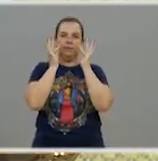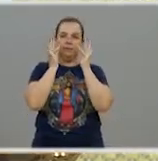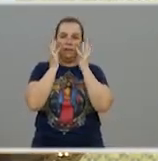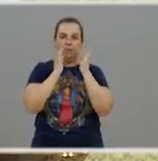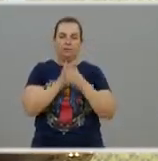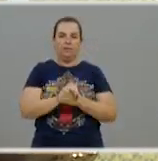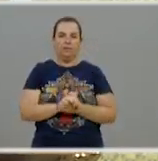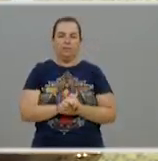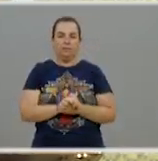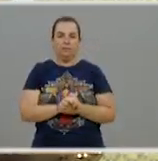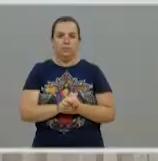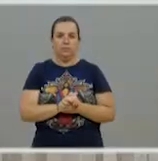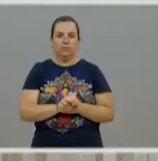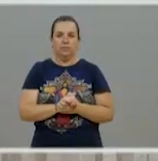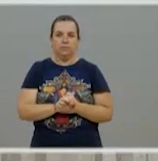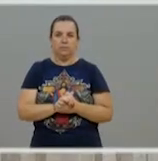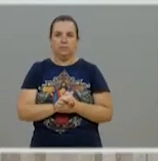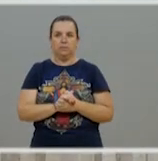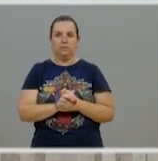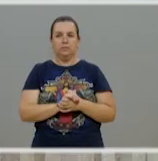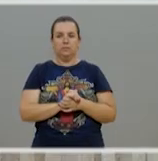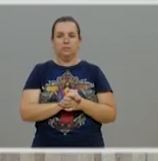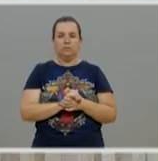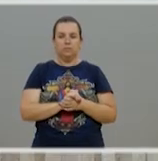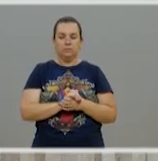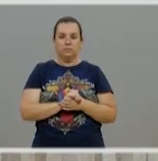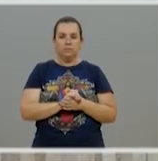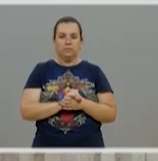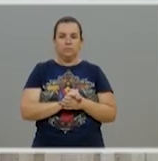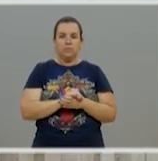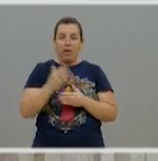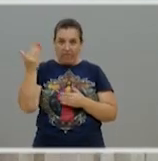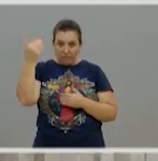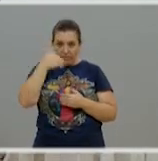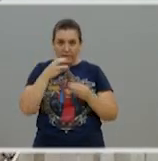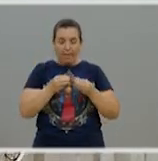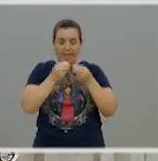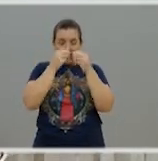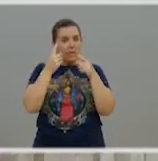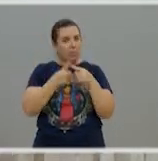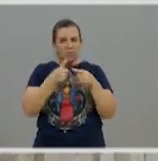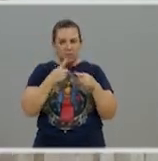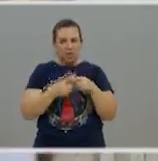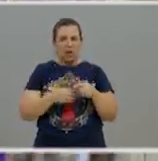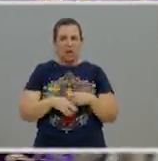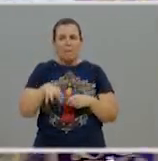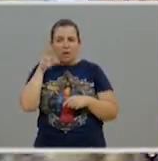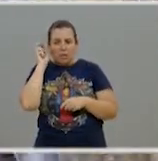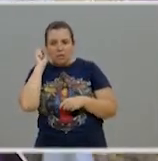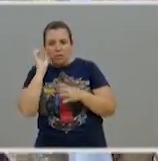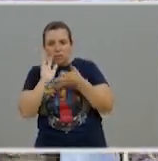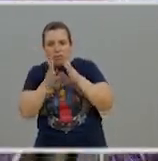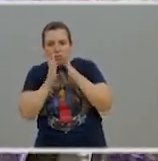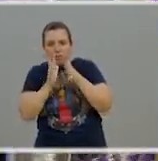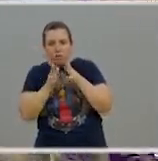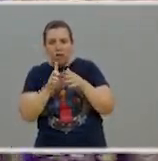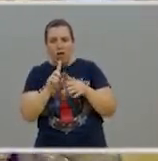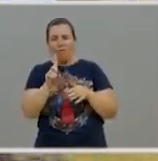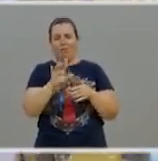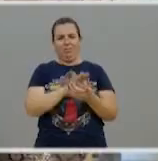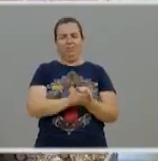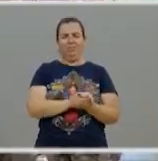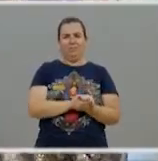na casinha do Bob? Você veio para a missa para quê? Para escutar? Metade da missa, se não